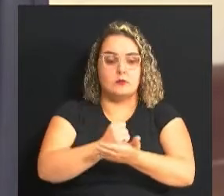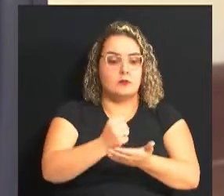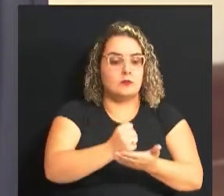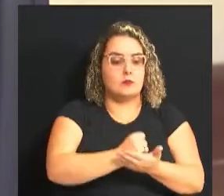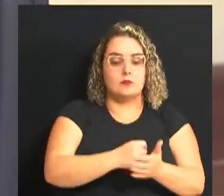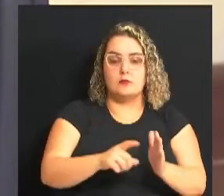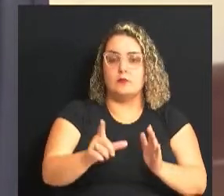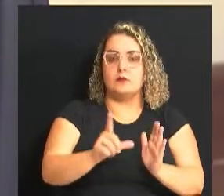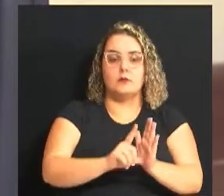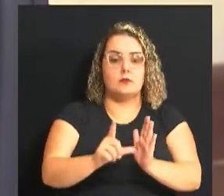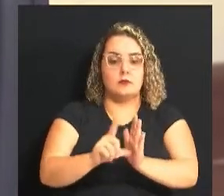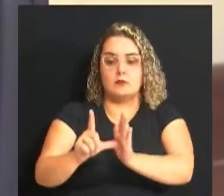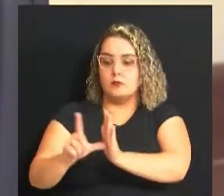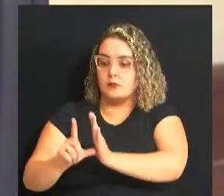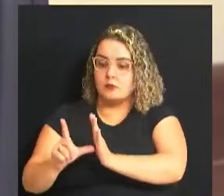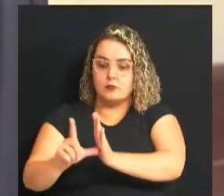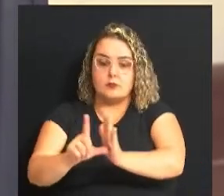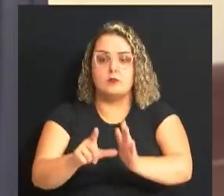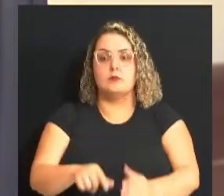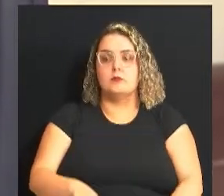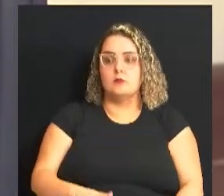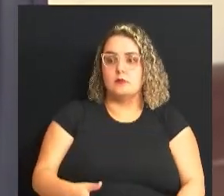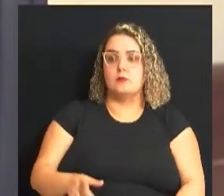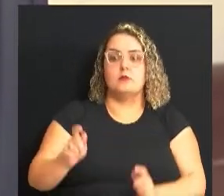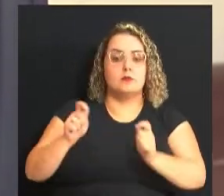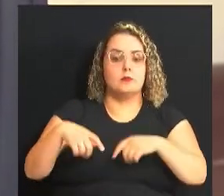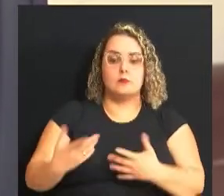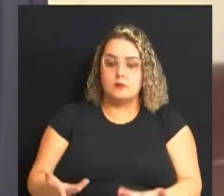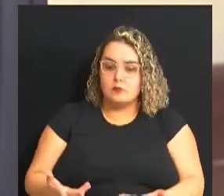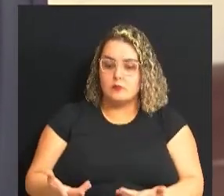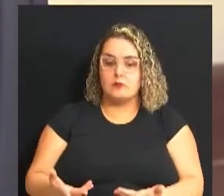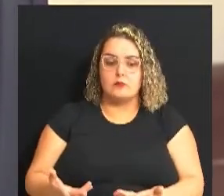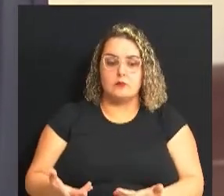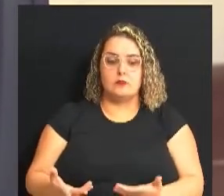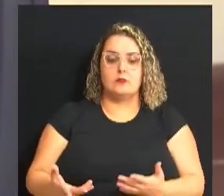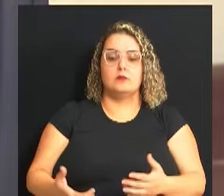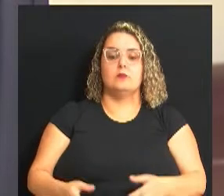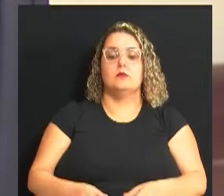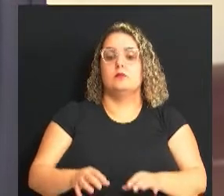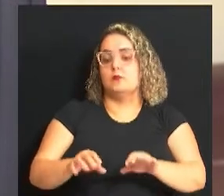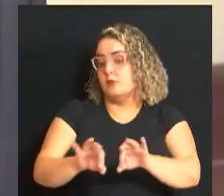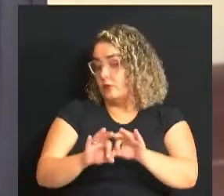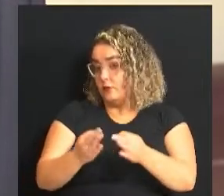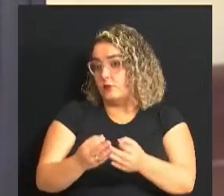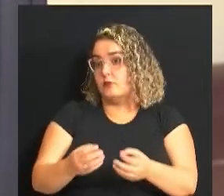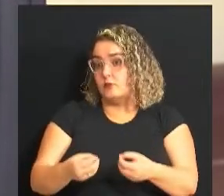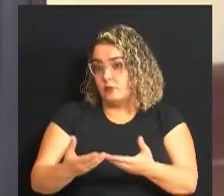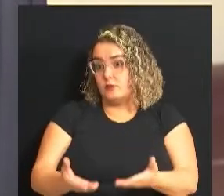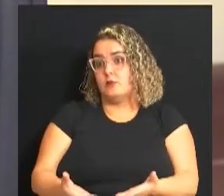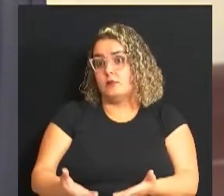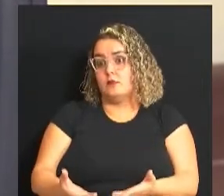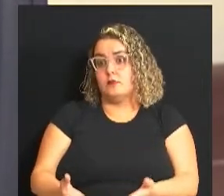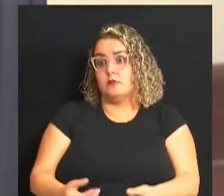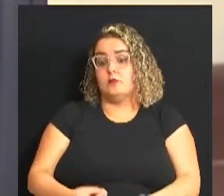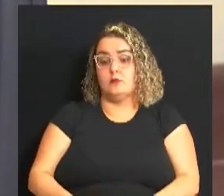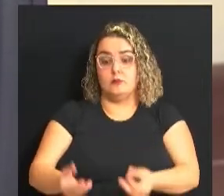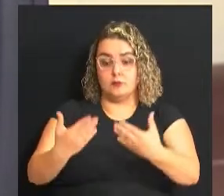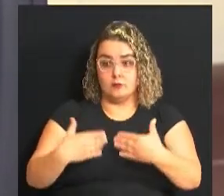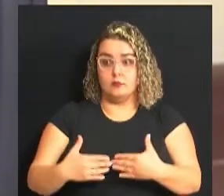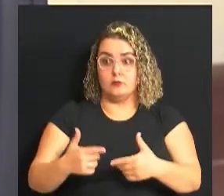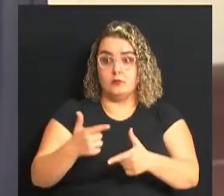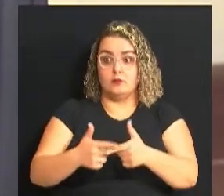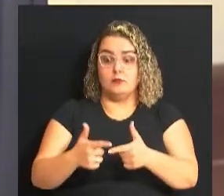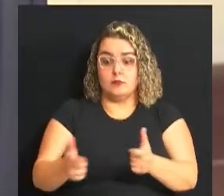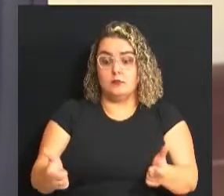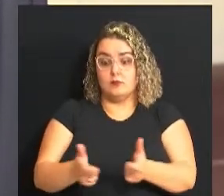família ela pode ser regularizada. Ou, se não pode, que ele indique medidas que a gente possa fazer para mitigar o risco e,